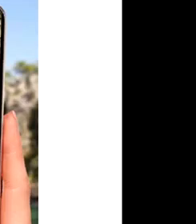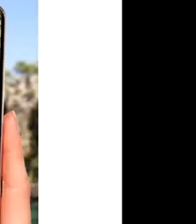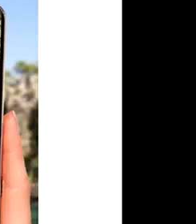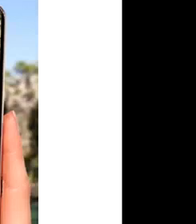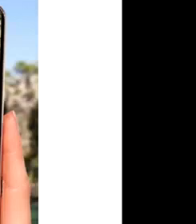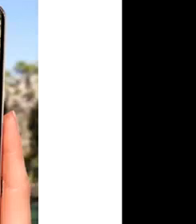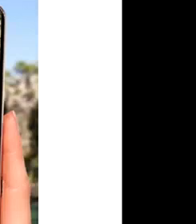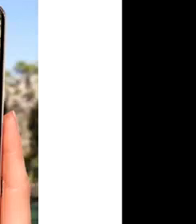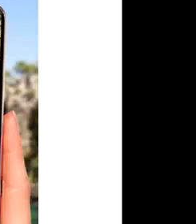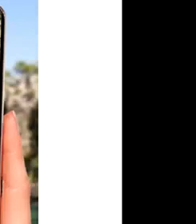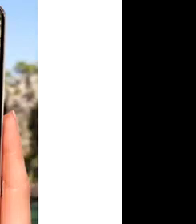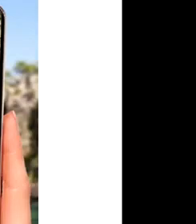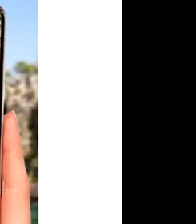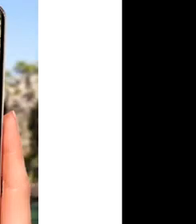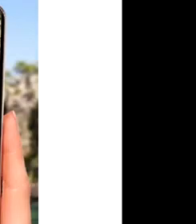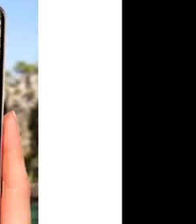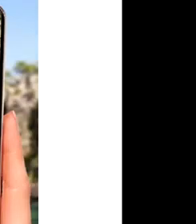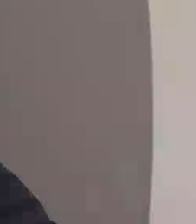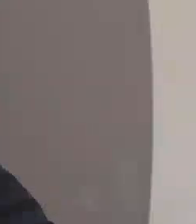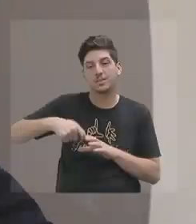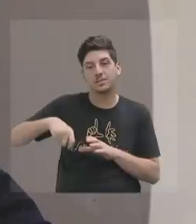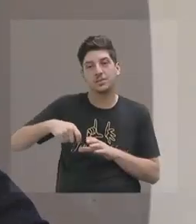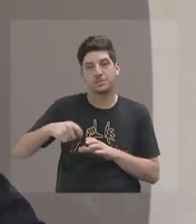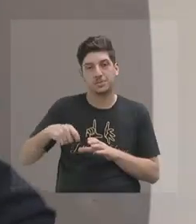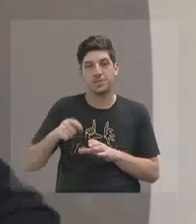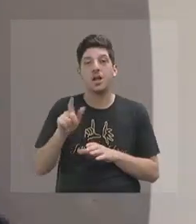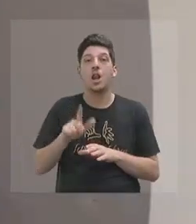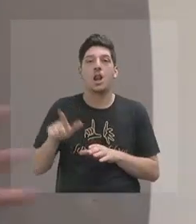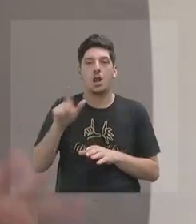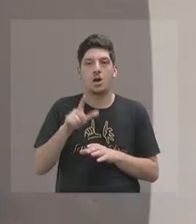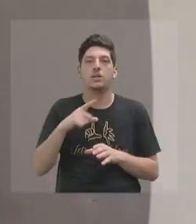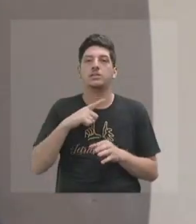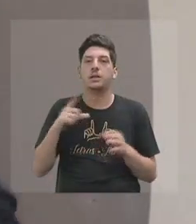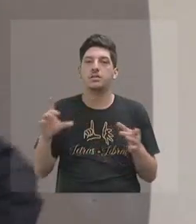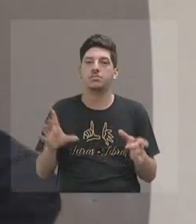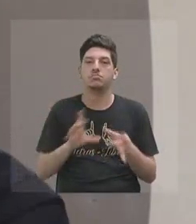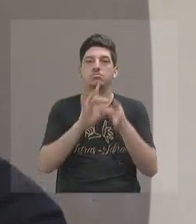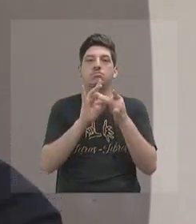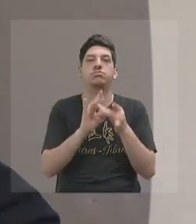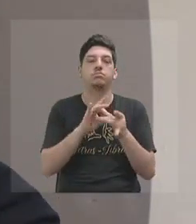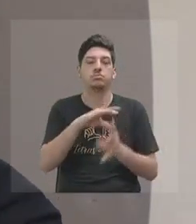E também da gastronomia, que, obviamente, vem acoplando a esse universo,